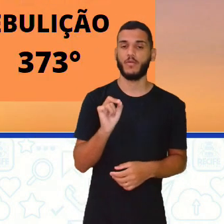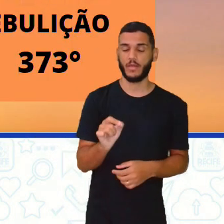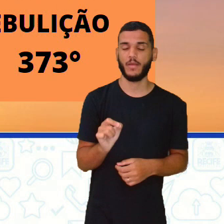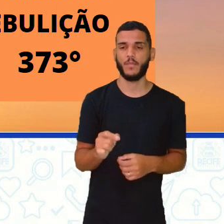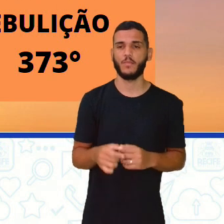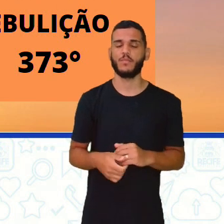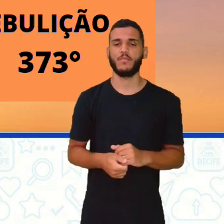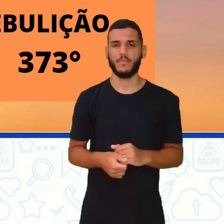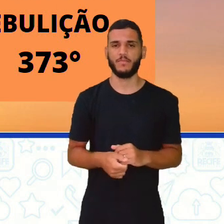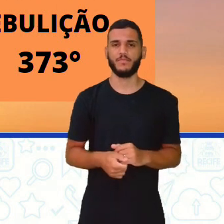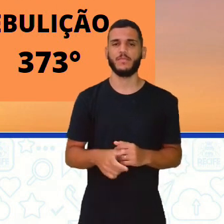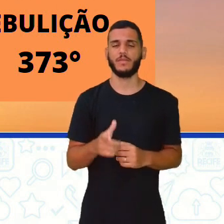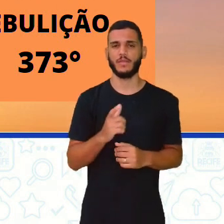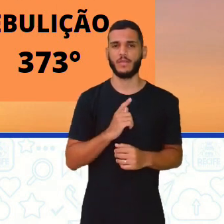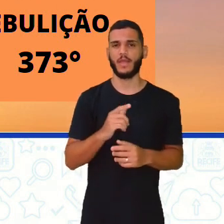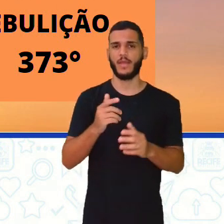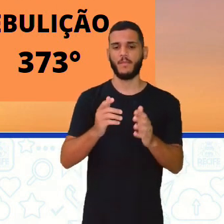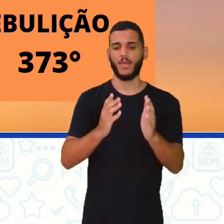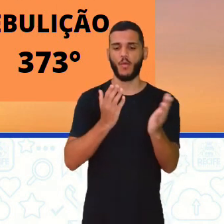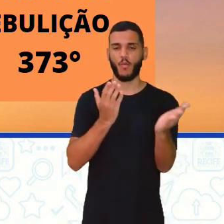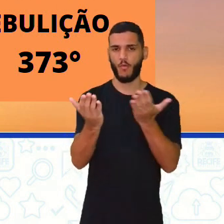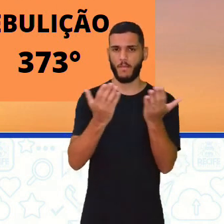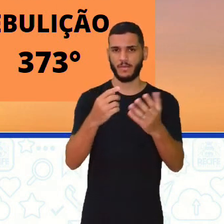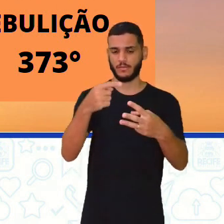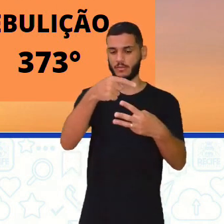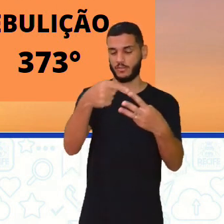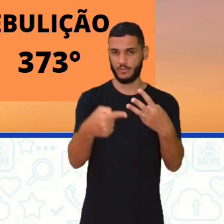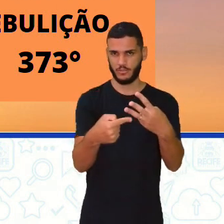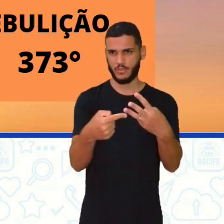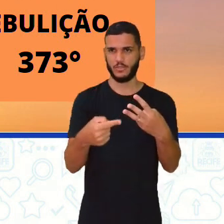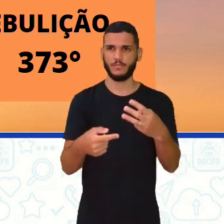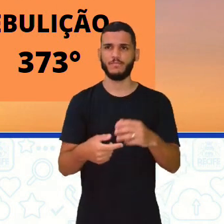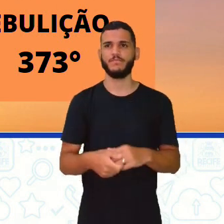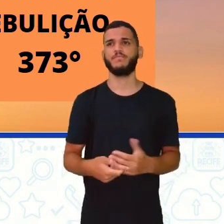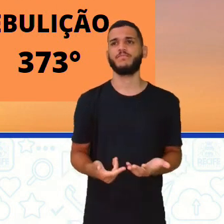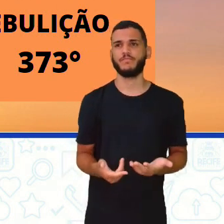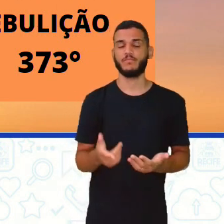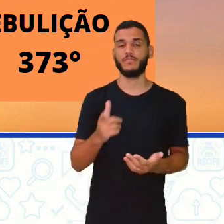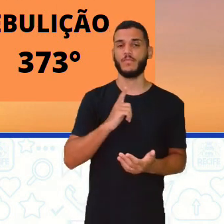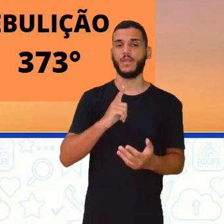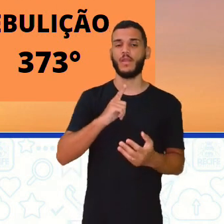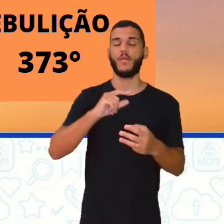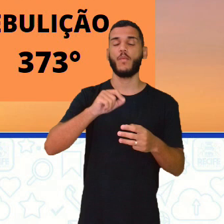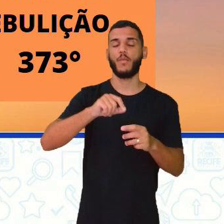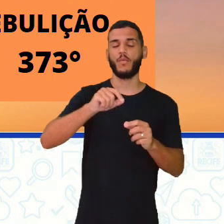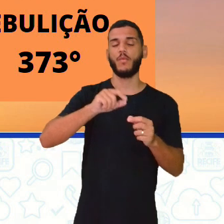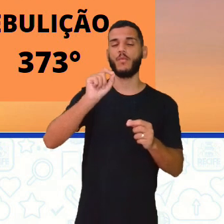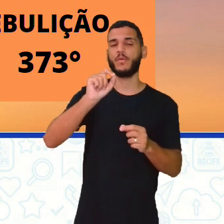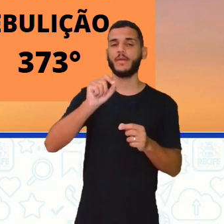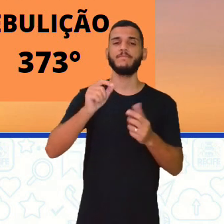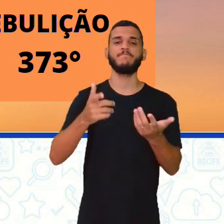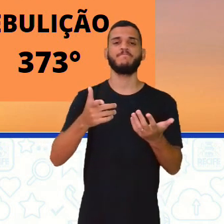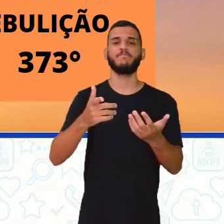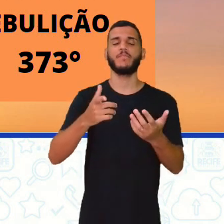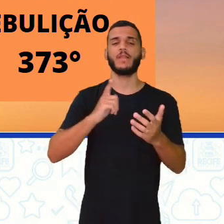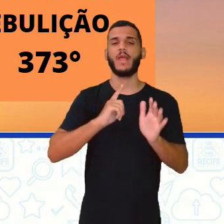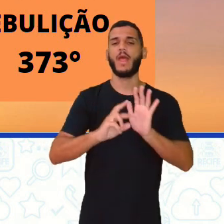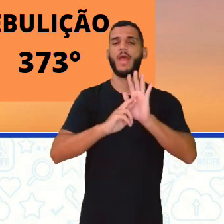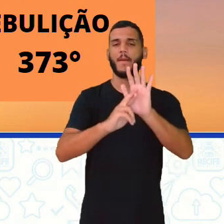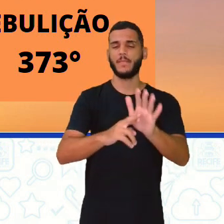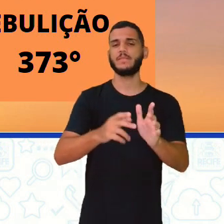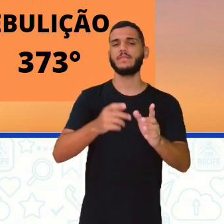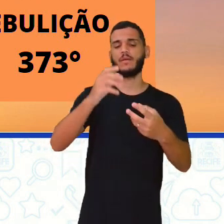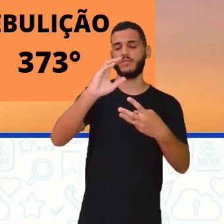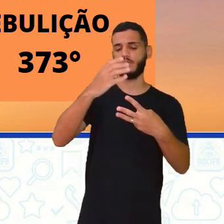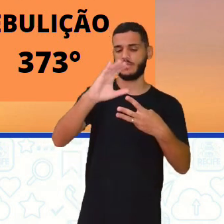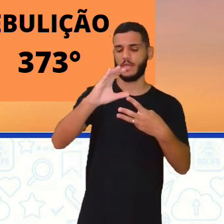aí a essas escalas? Então aí nós temos as escalas termométricas em relação ao representação em